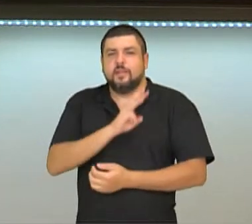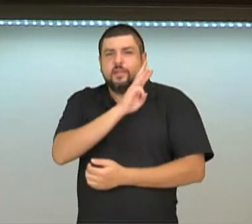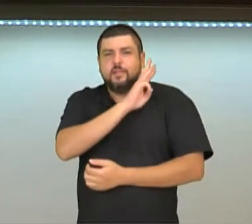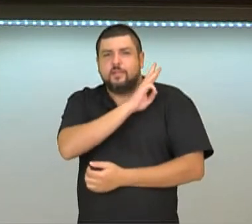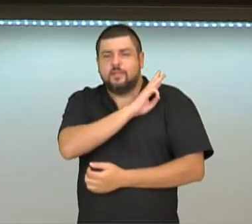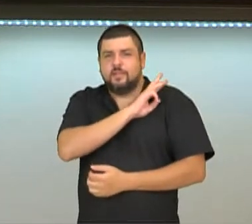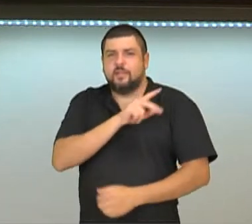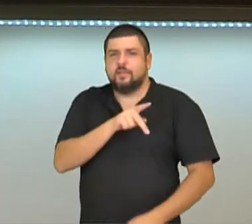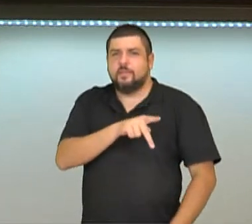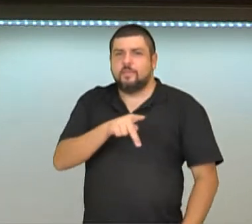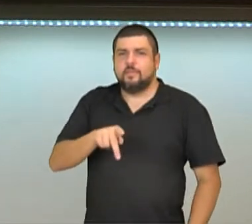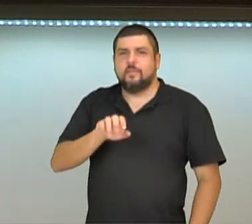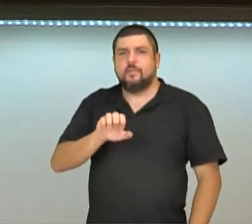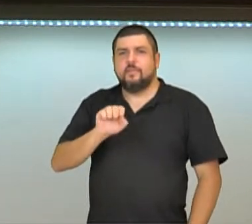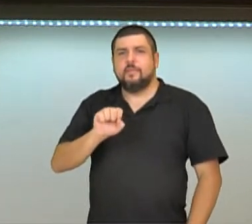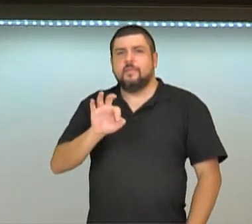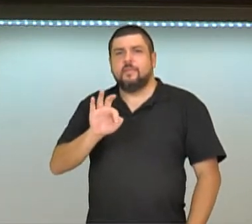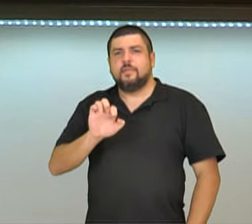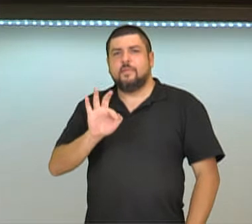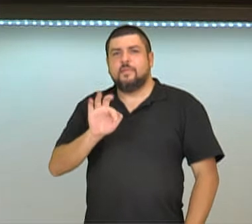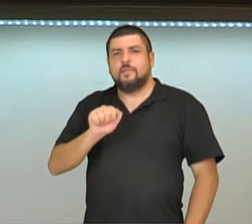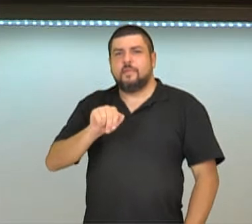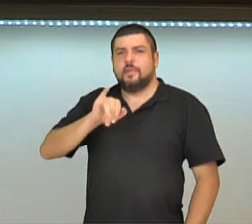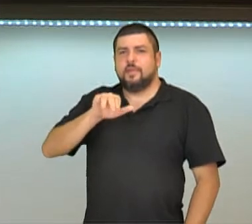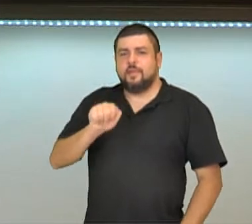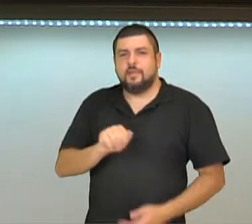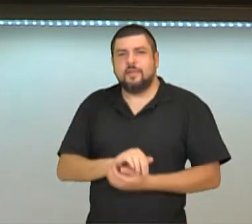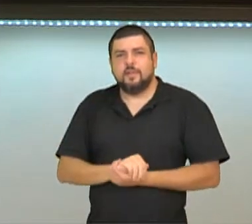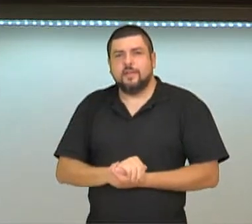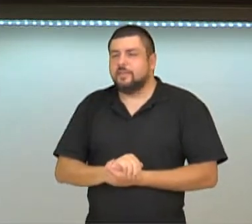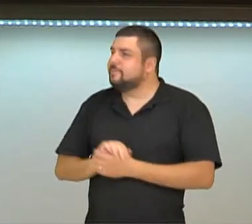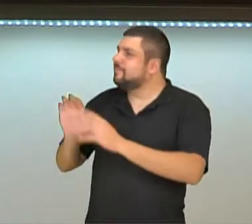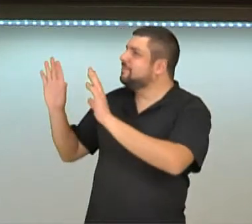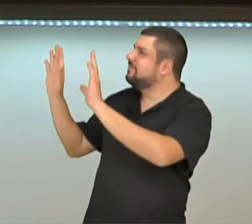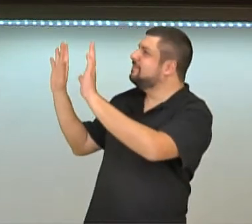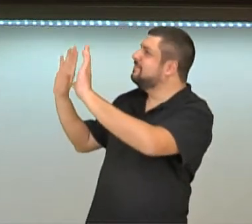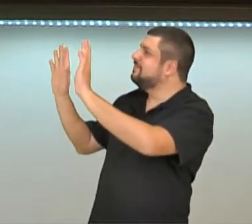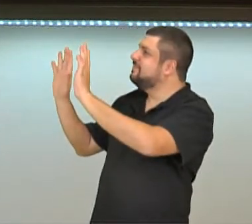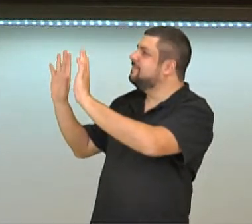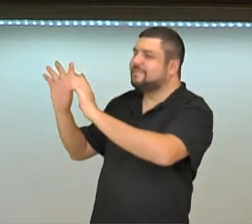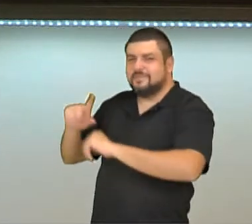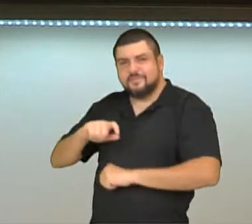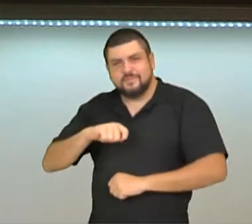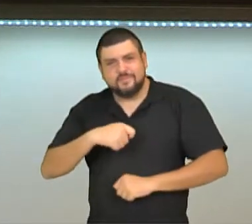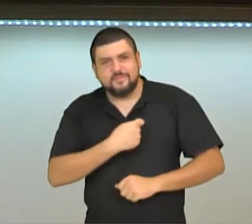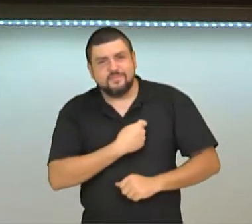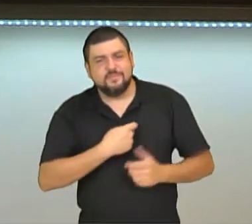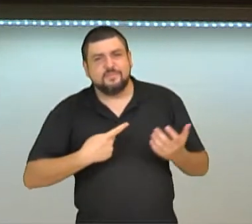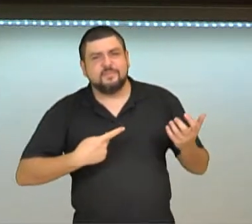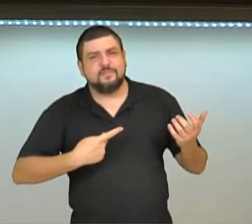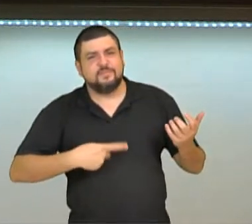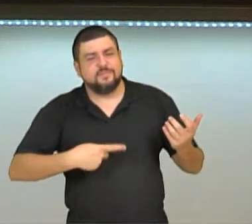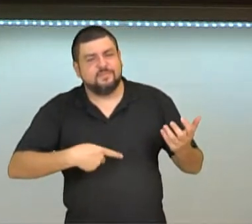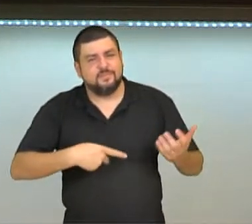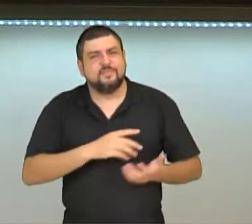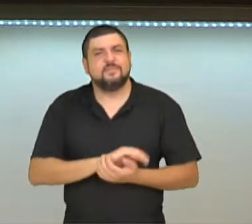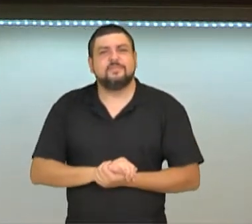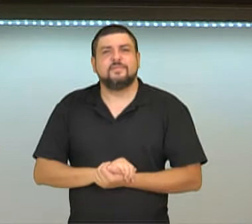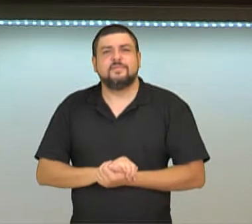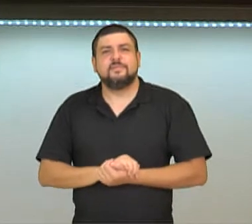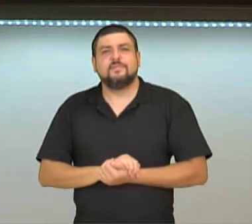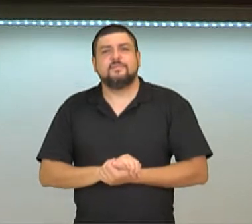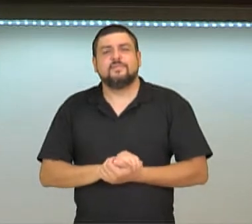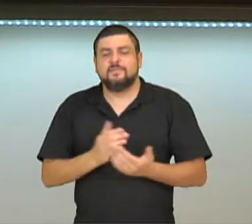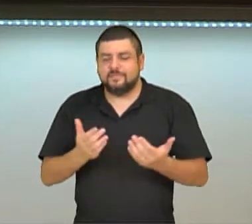série, professora Estefânia. Antes, vamos dar um oi para o Paulo. Oi, Paulo! Seja bem-vindo à nossa aula. Vamos